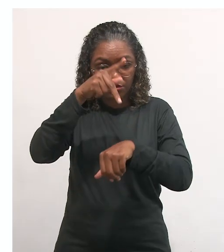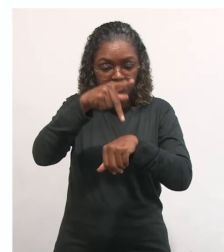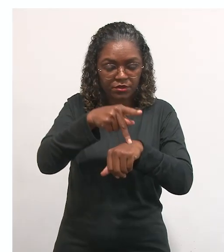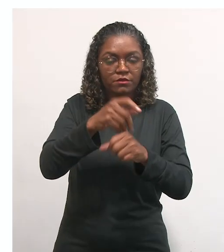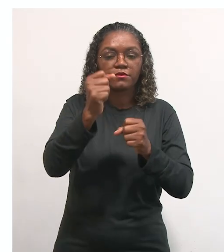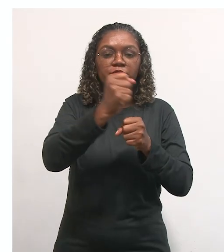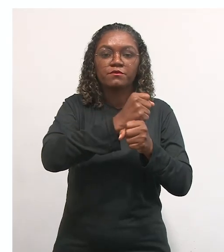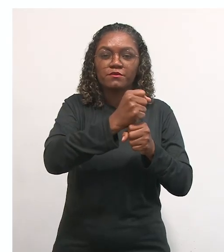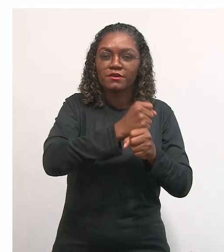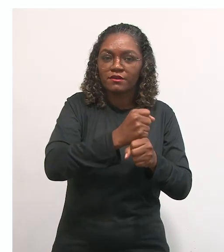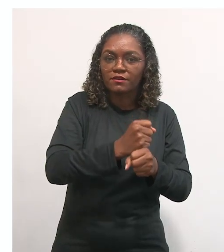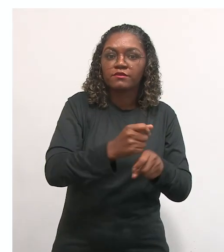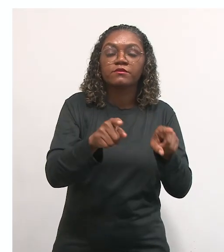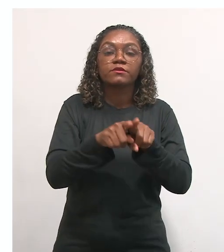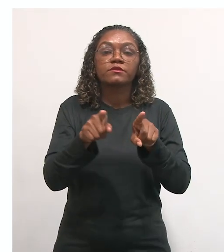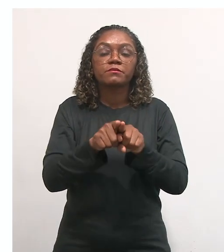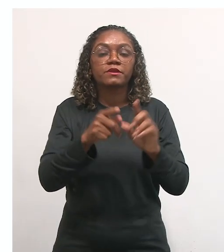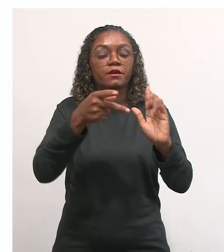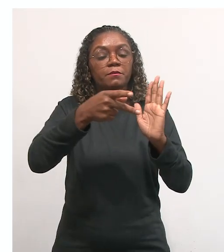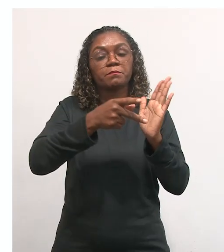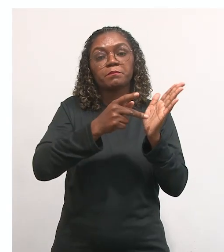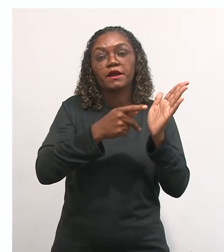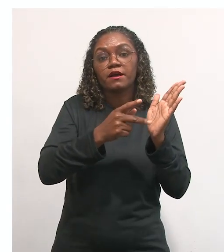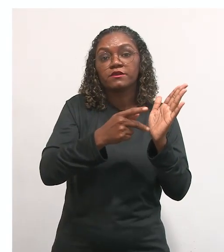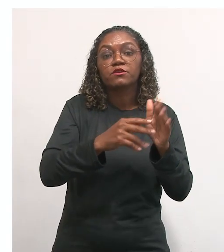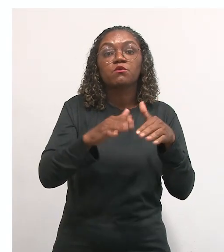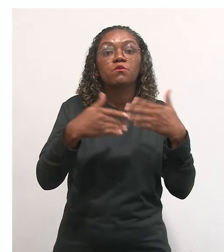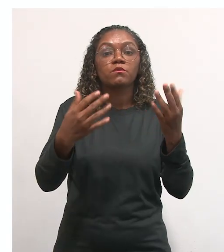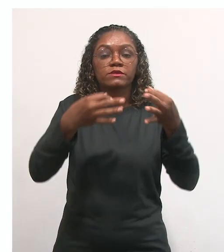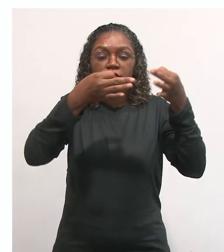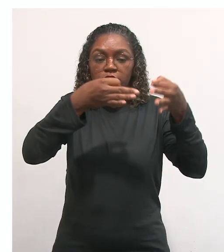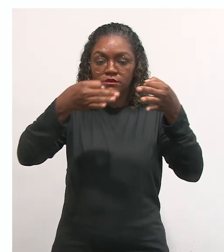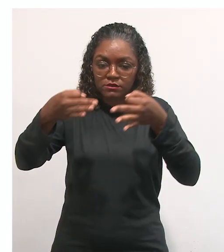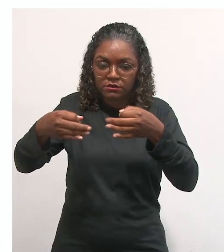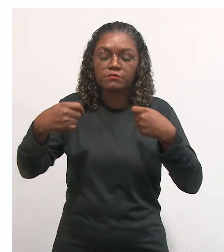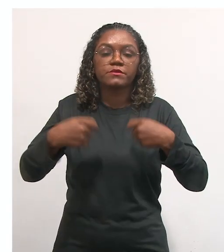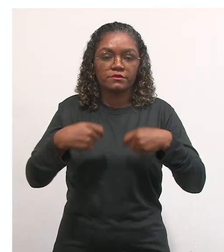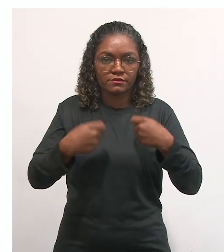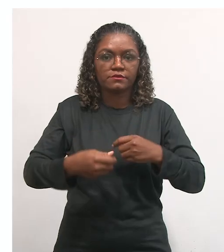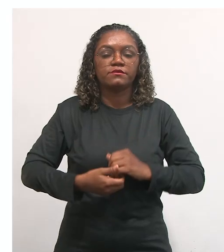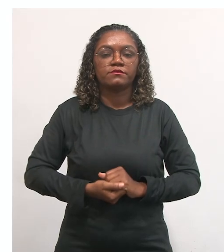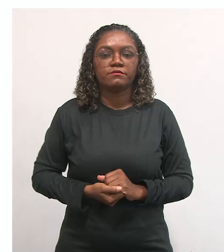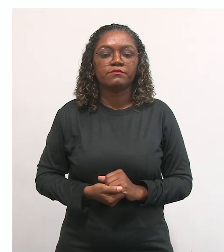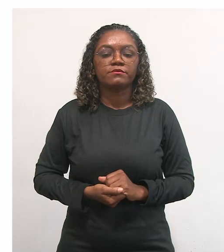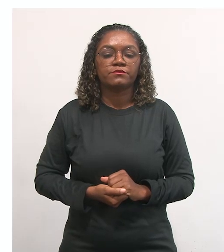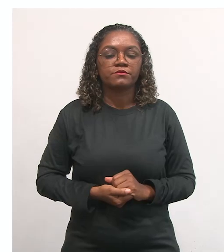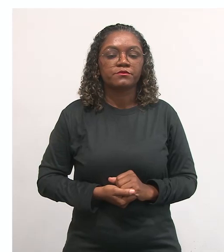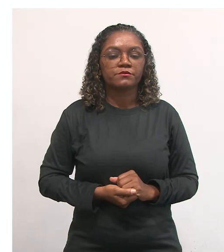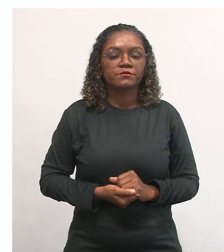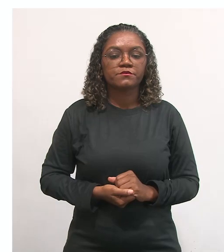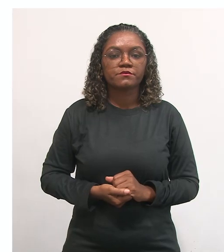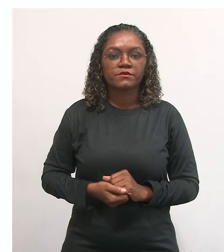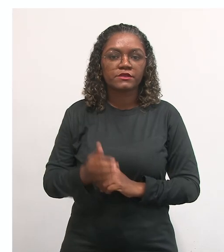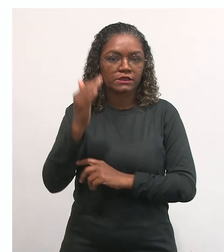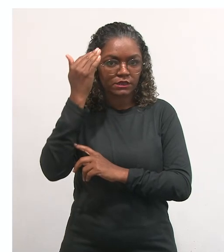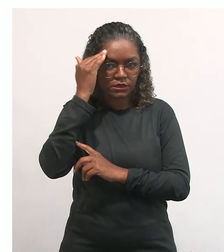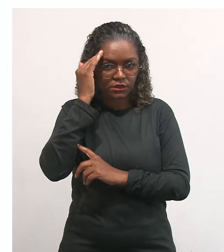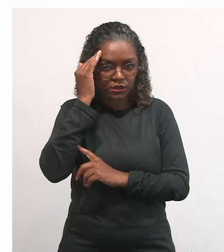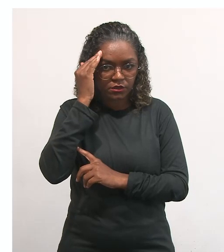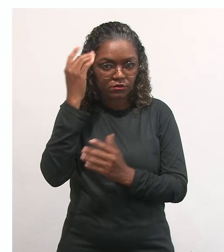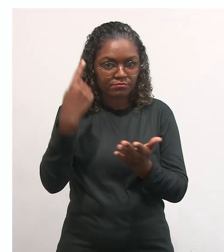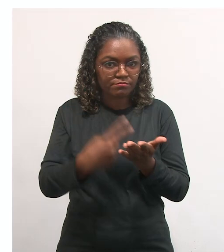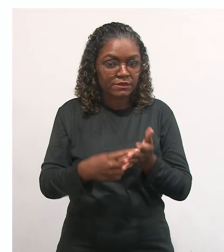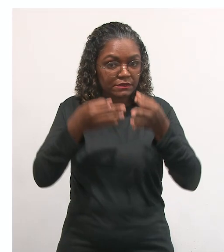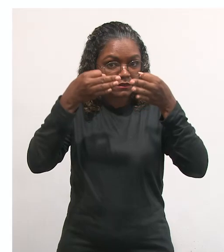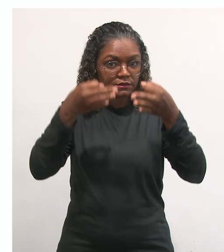ano e página do livro em parênteses Fulano ano página e o número da página beleza Tá